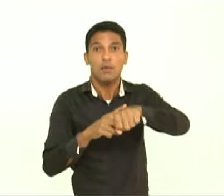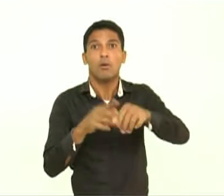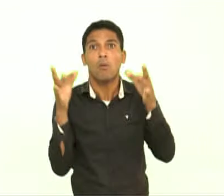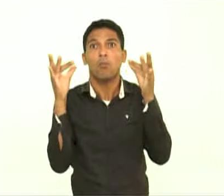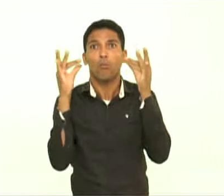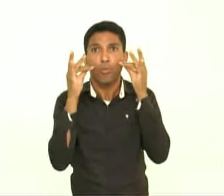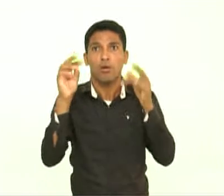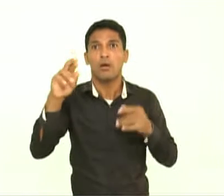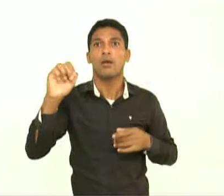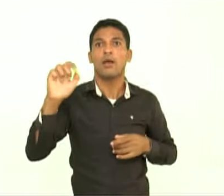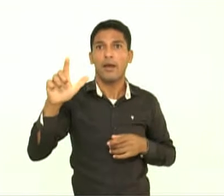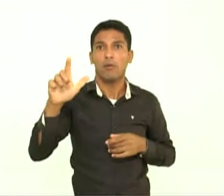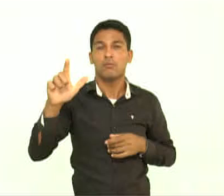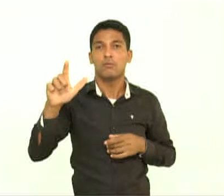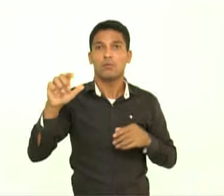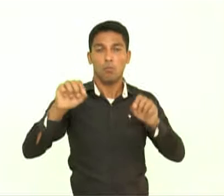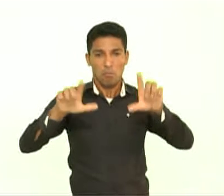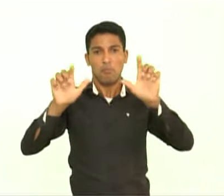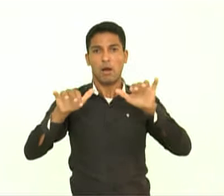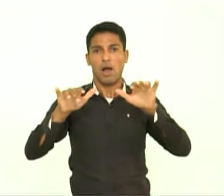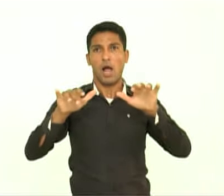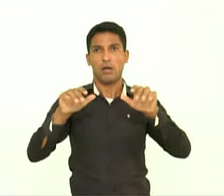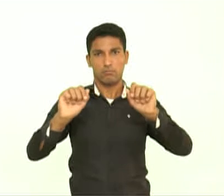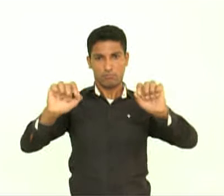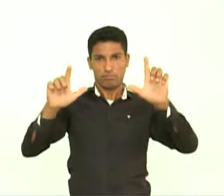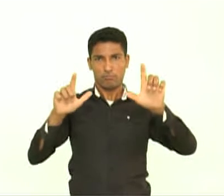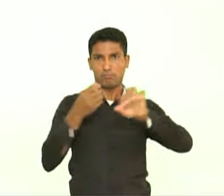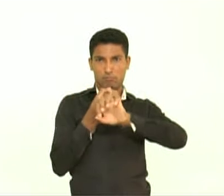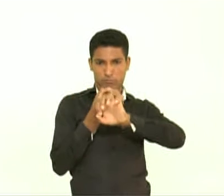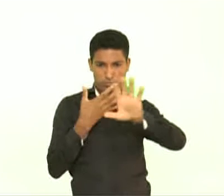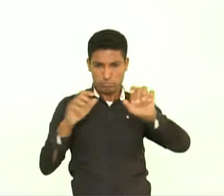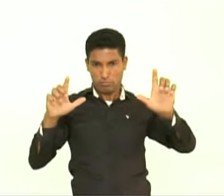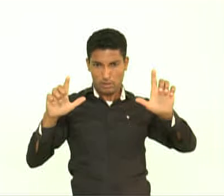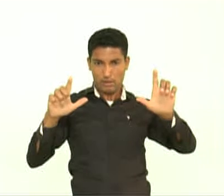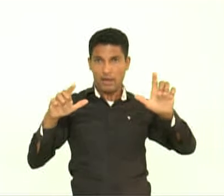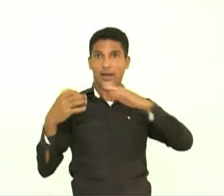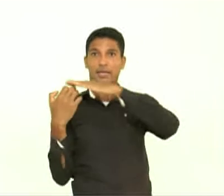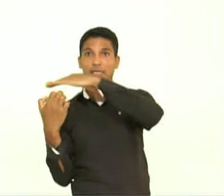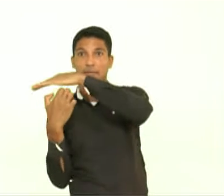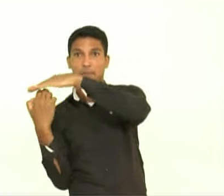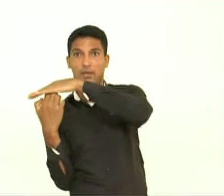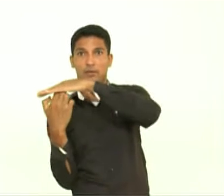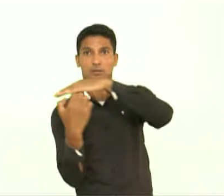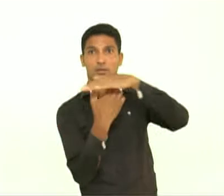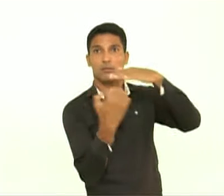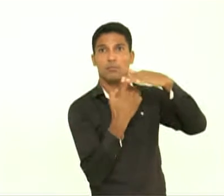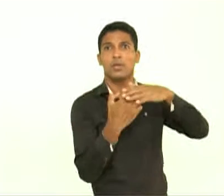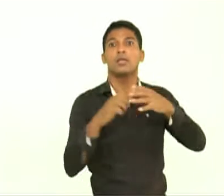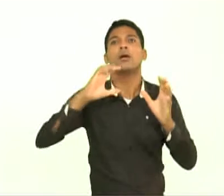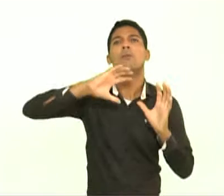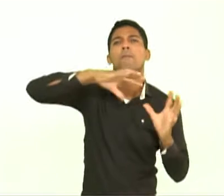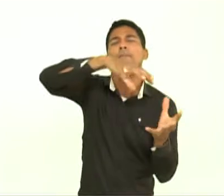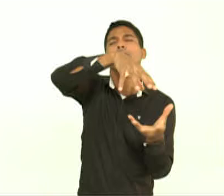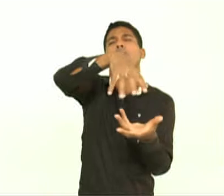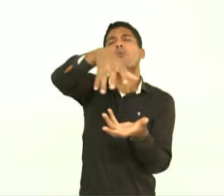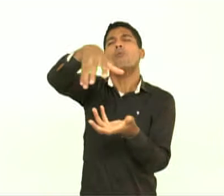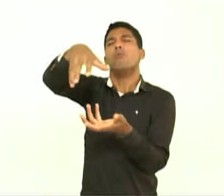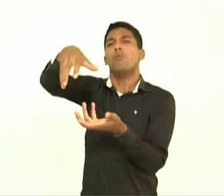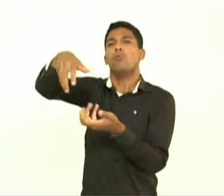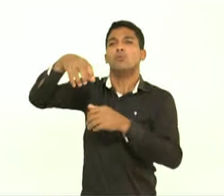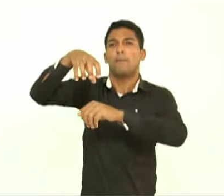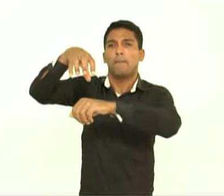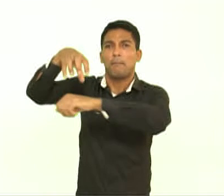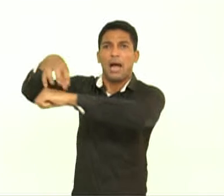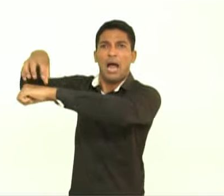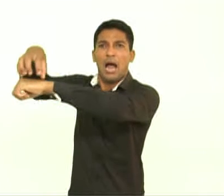interligar empresas e cidadãos do mundo todo. Grande responsável por essa interligação, o